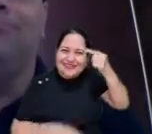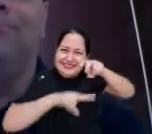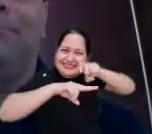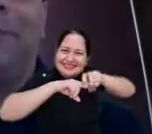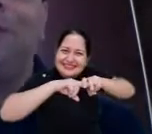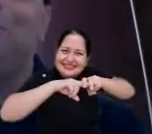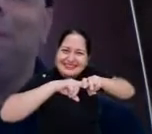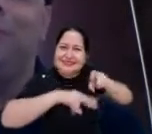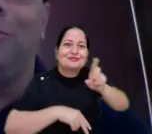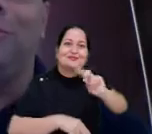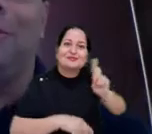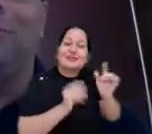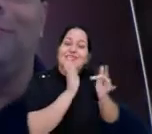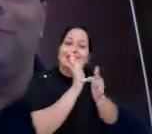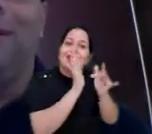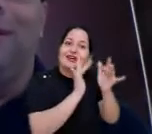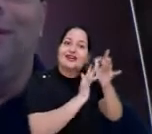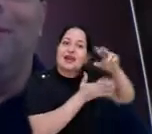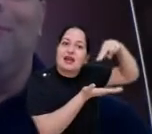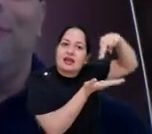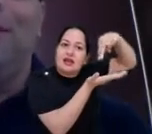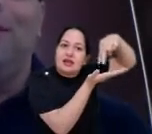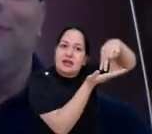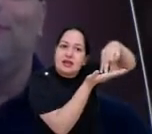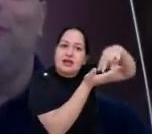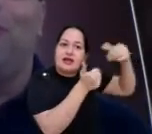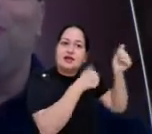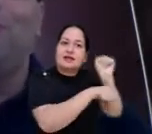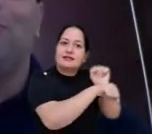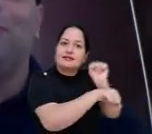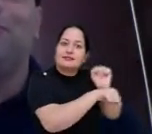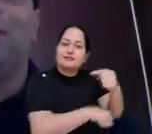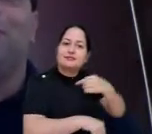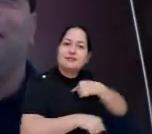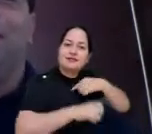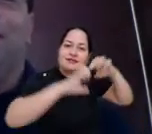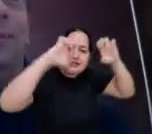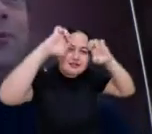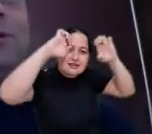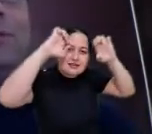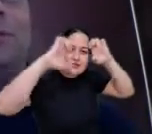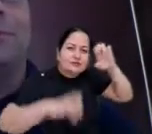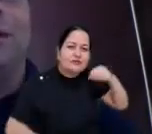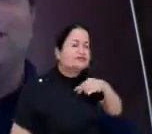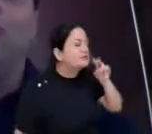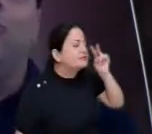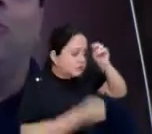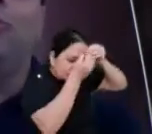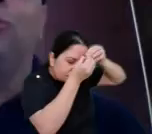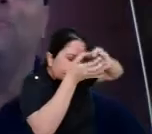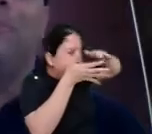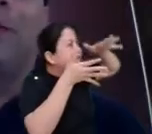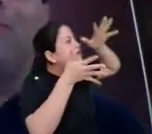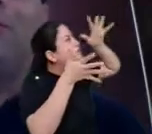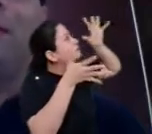pé, esperando por Estevão. Estevão entendeu a sua obra e o seu ministério. E depois ele caiu